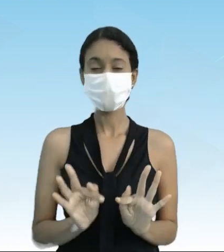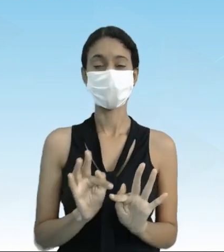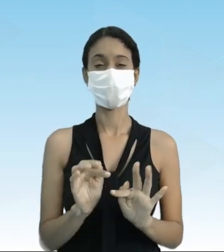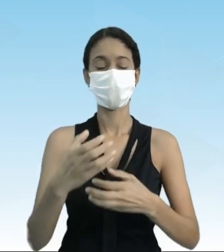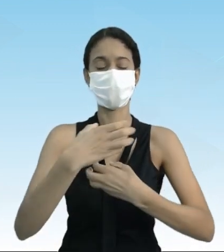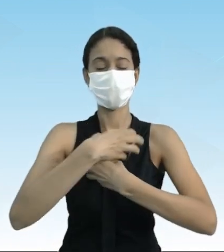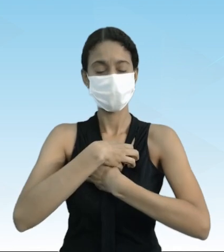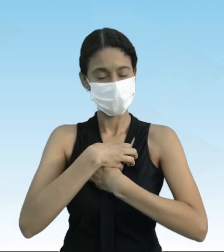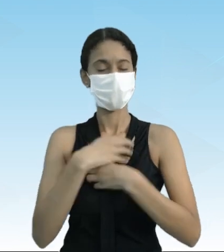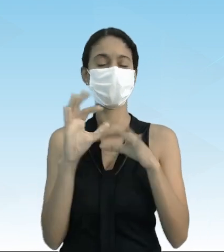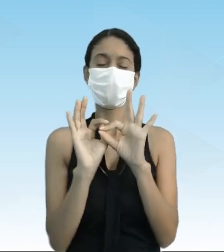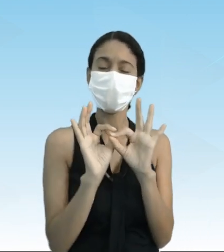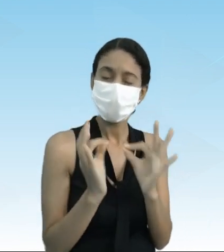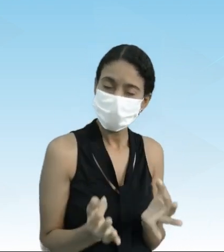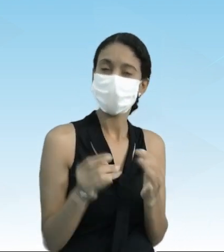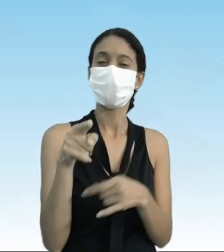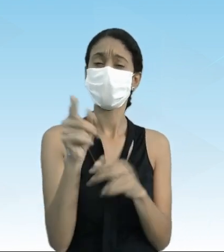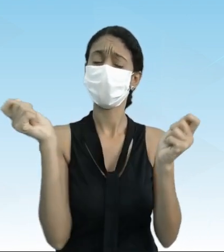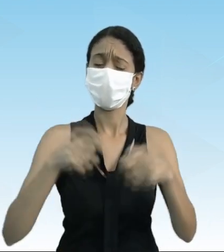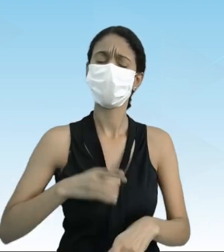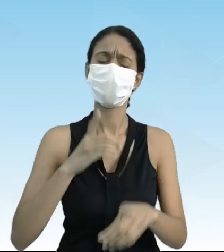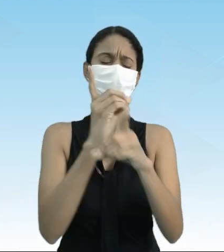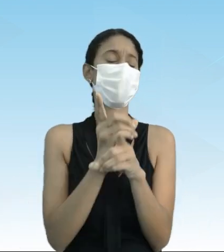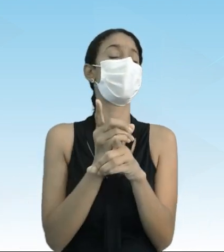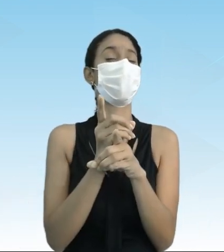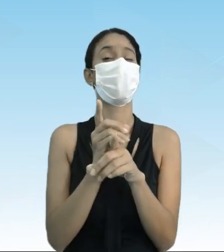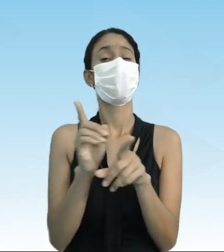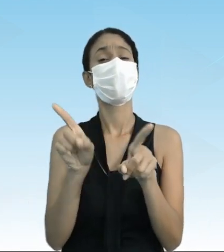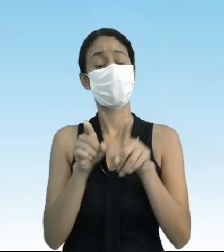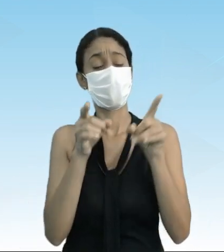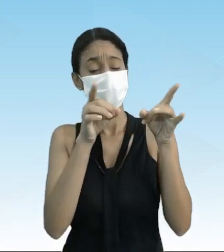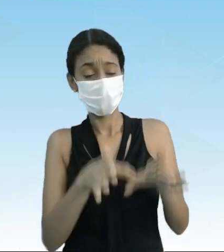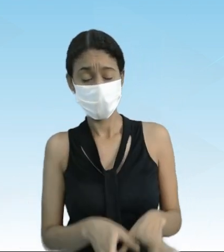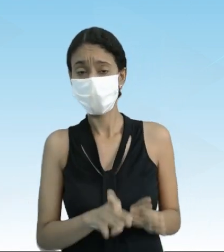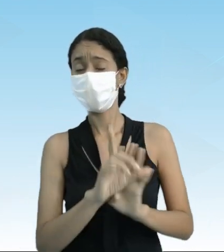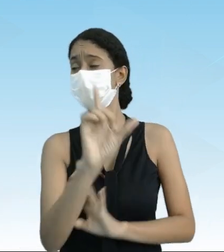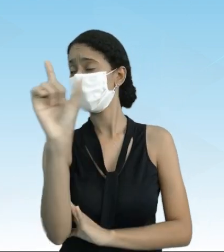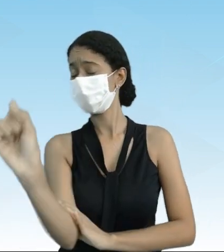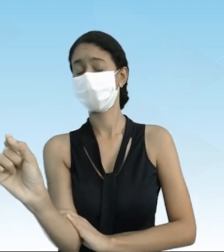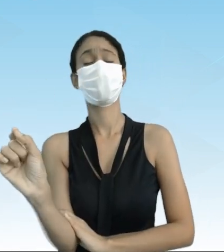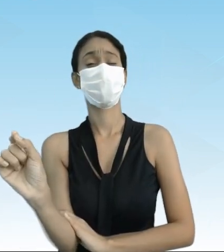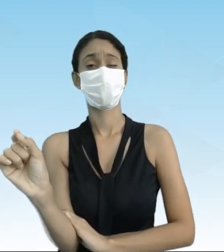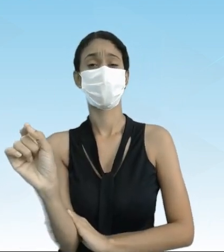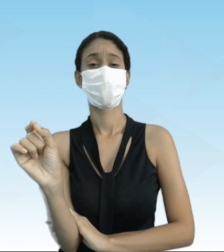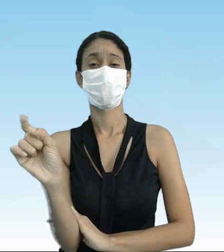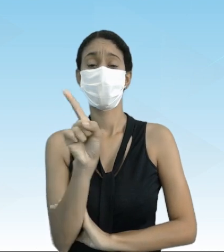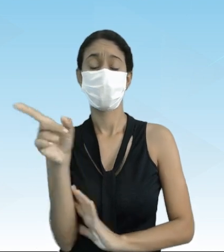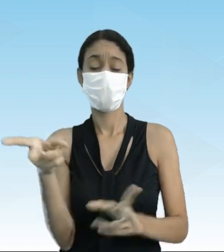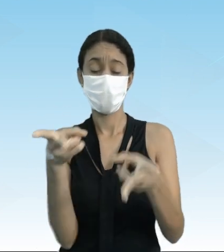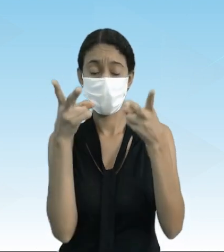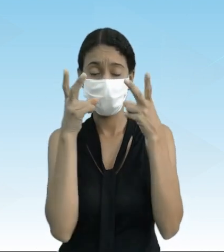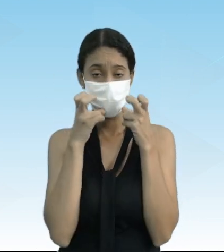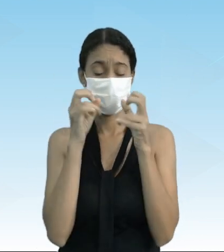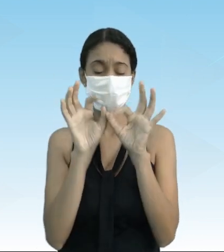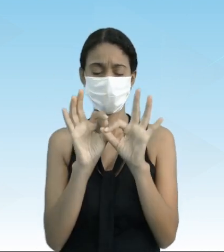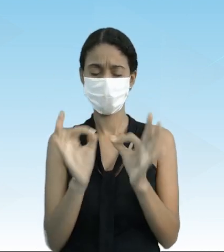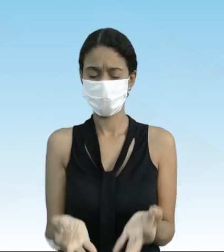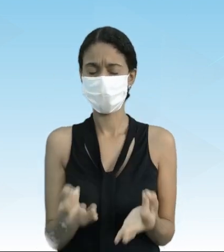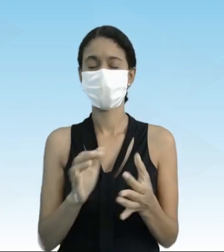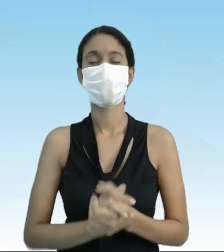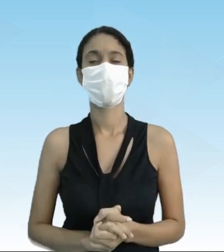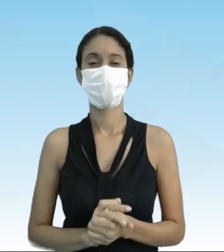um sentimento simples. Você pode encontrá-la e deixá-la ir embora para não perceber sua